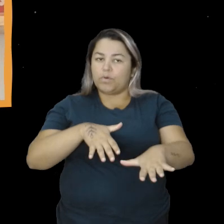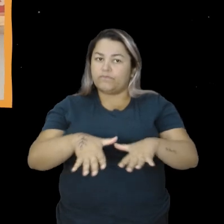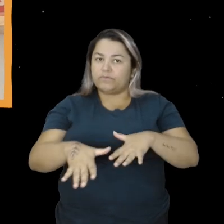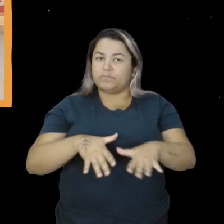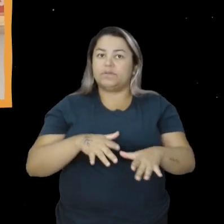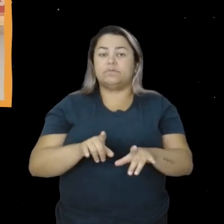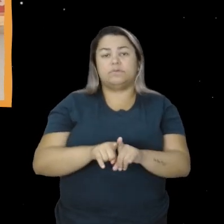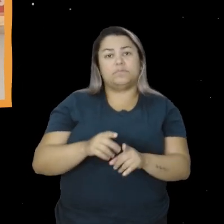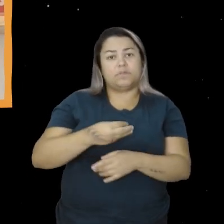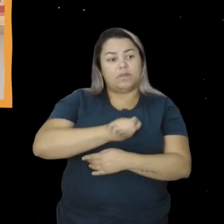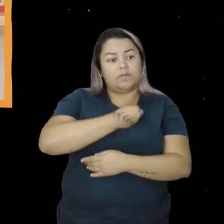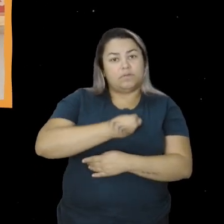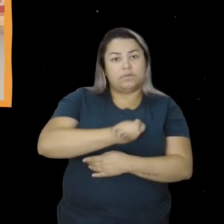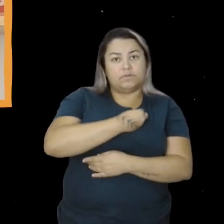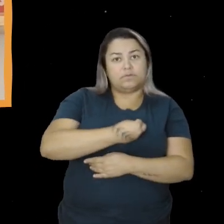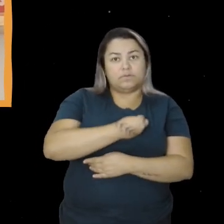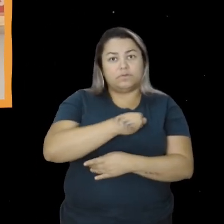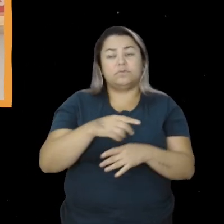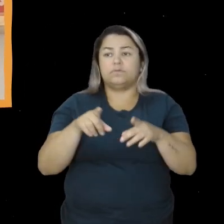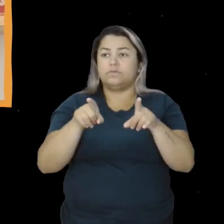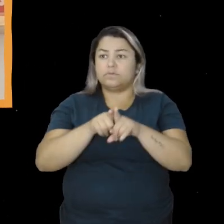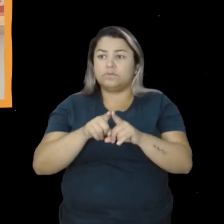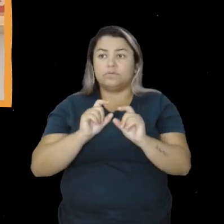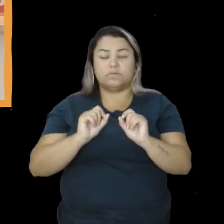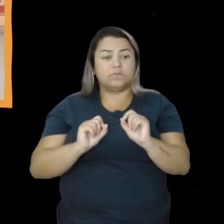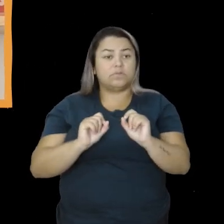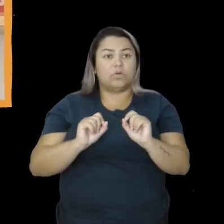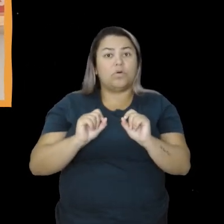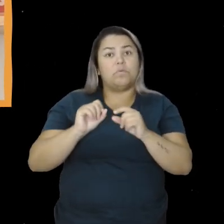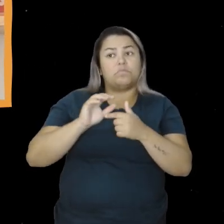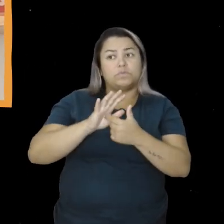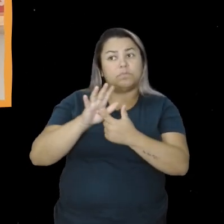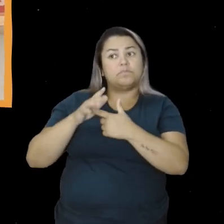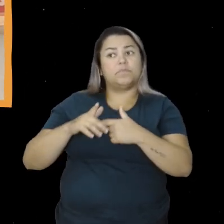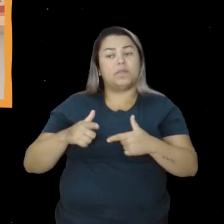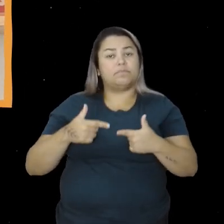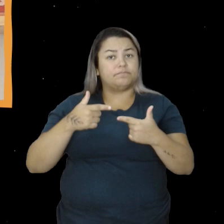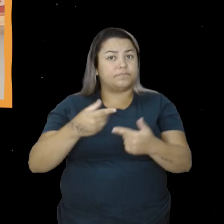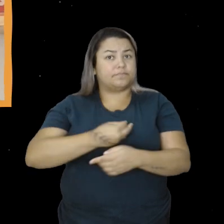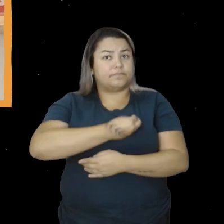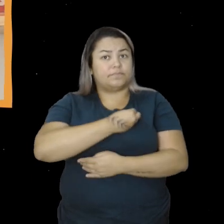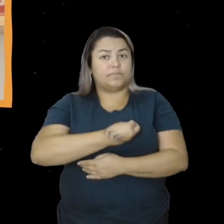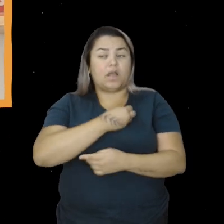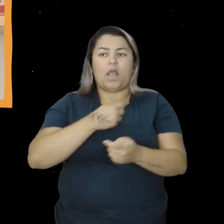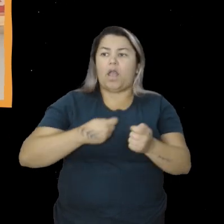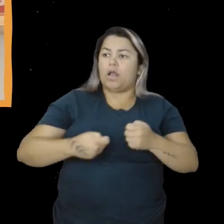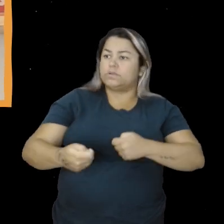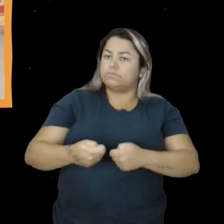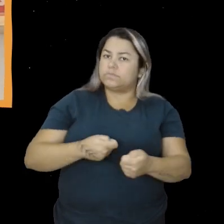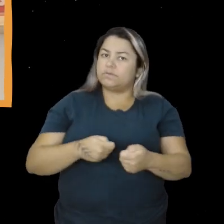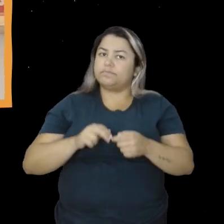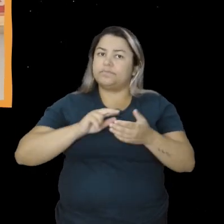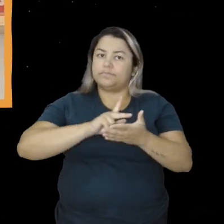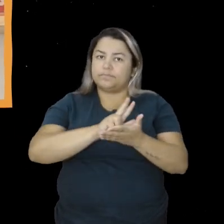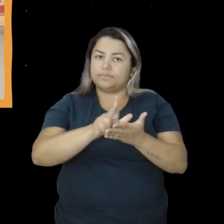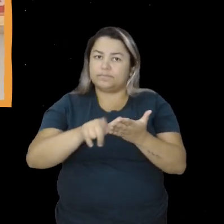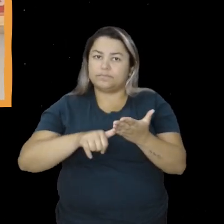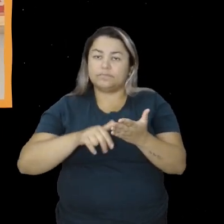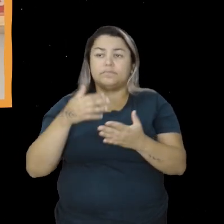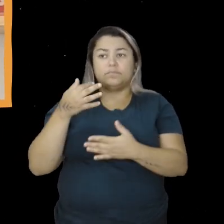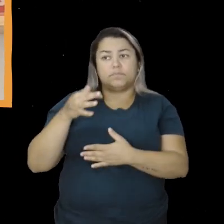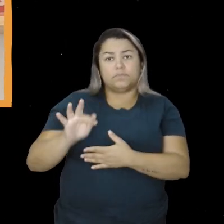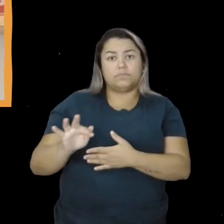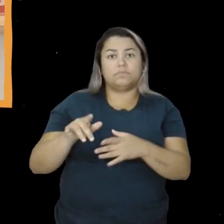Então, de estar presente nos atos, estar presente nas lutas por reivindicações, estar presente nas articulações com os diversos níveis